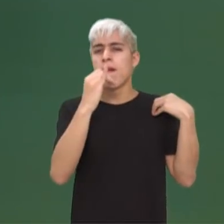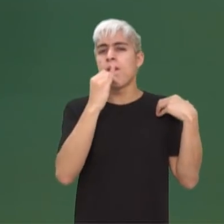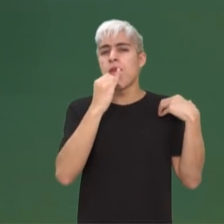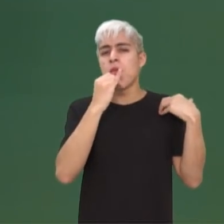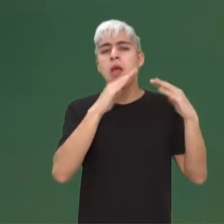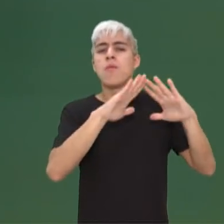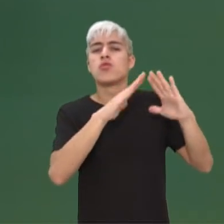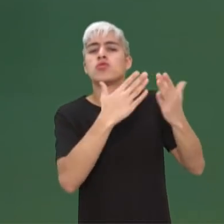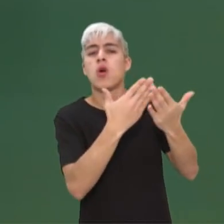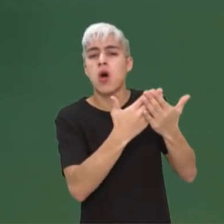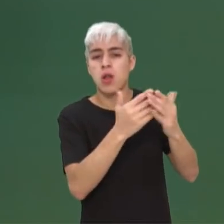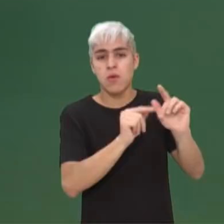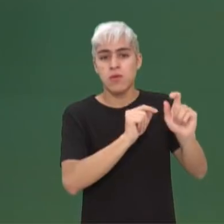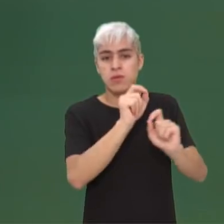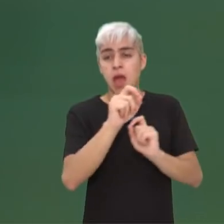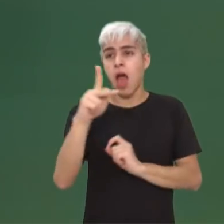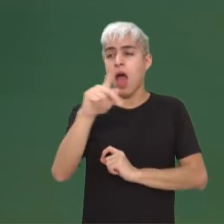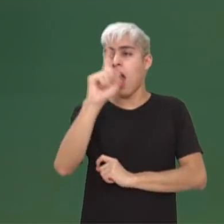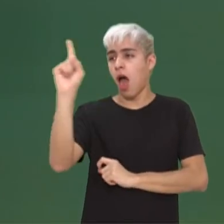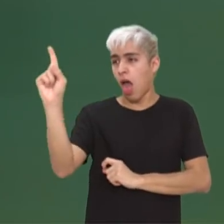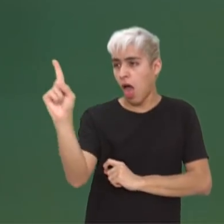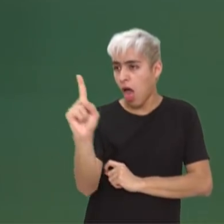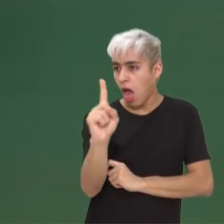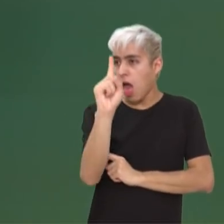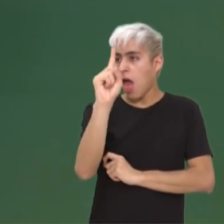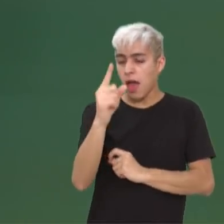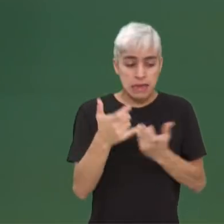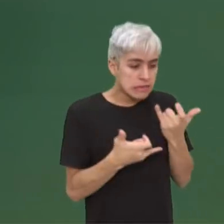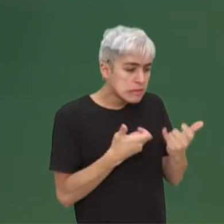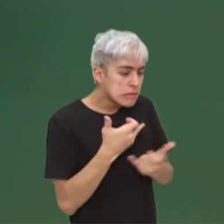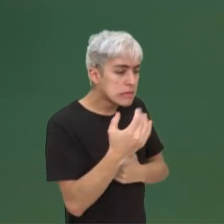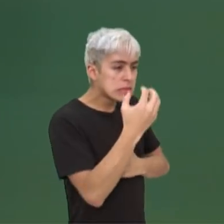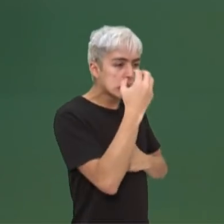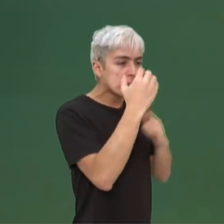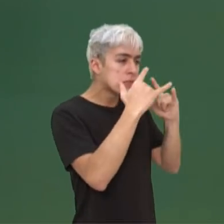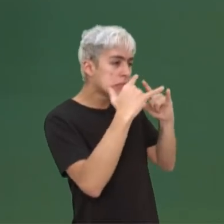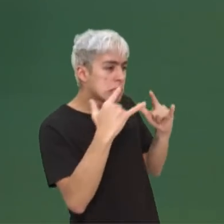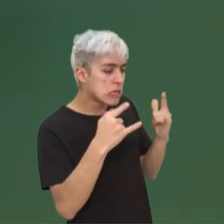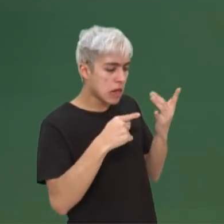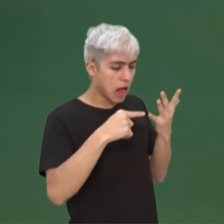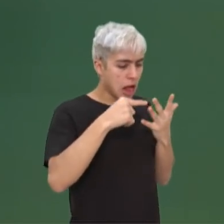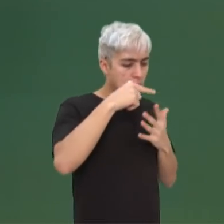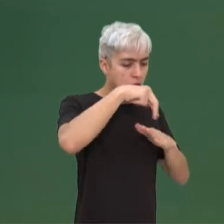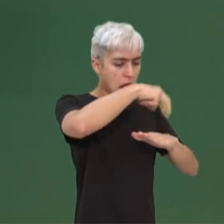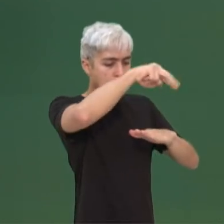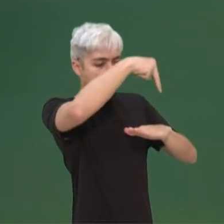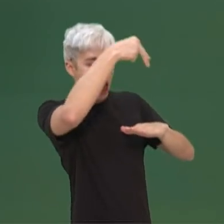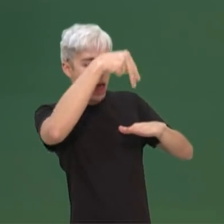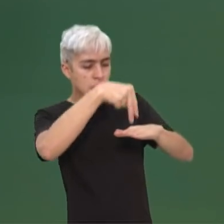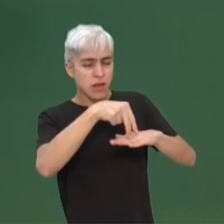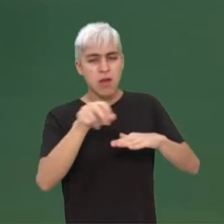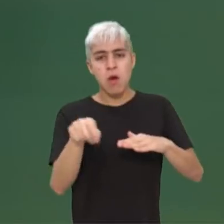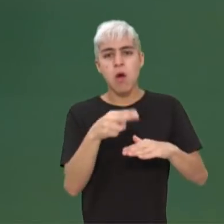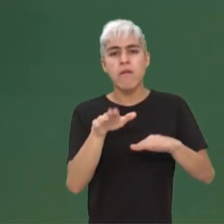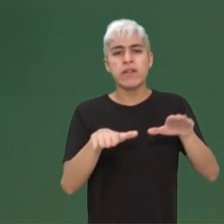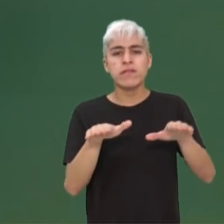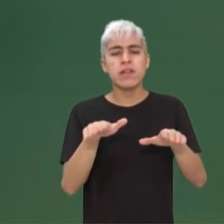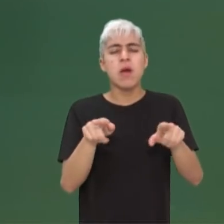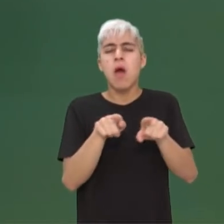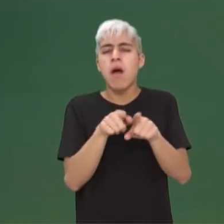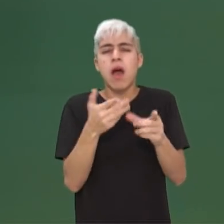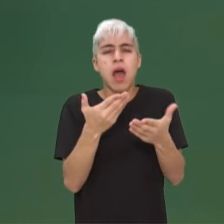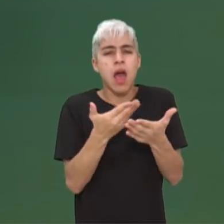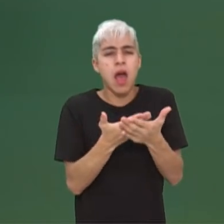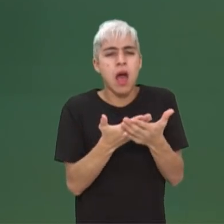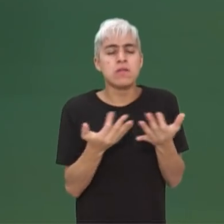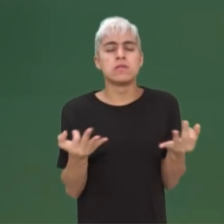escola aí com o seu professor, a ginástica de circo, a ginástica circense, ou até mesmo atividades relacionadas à yoga, que são atividades